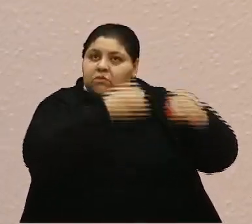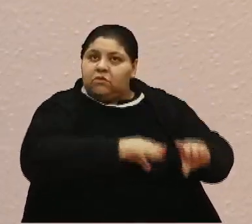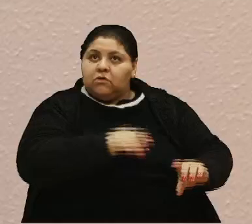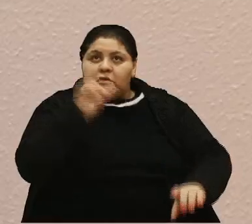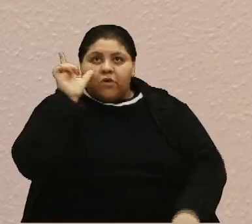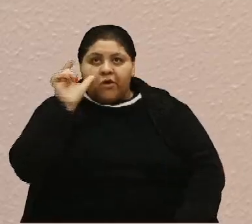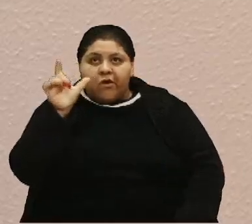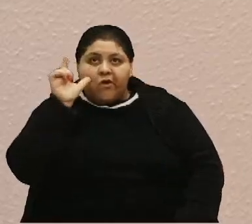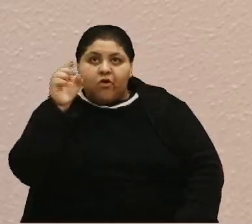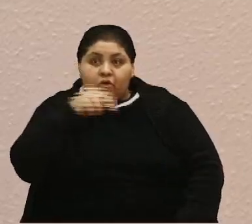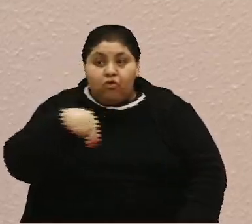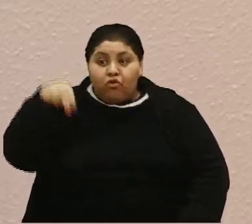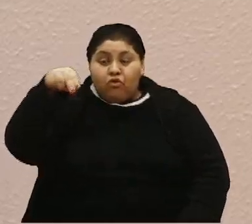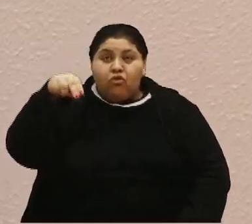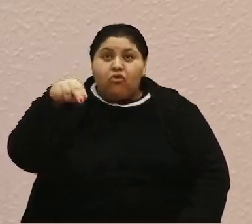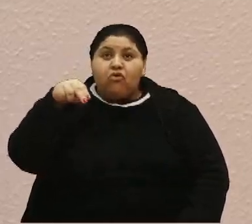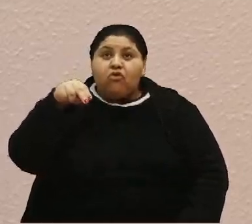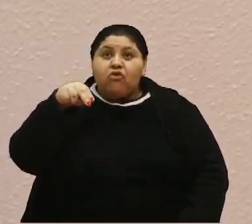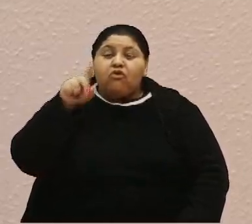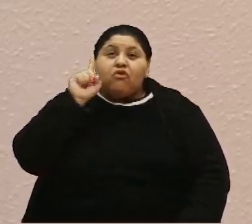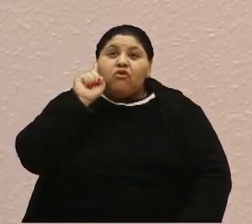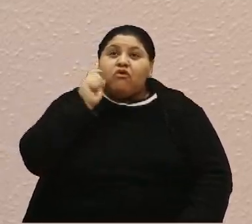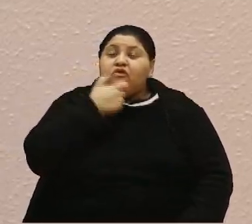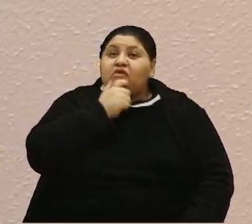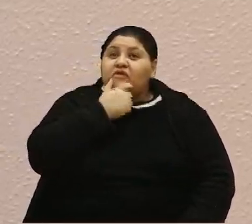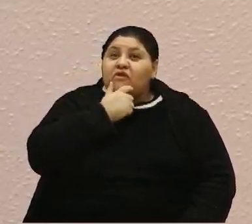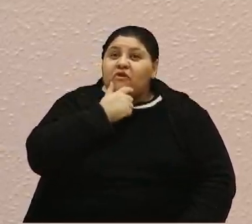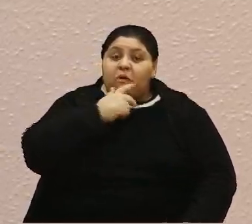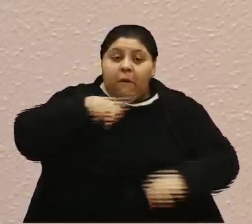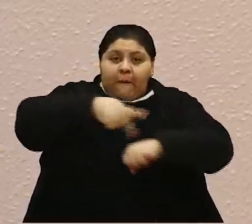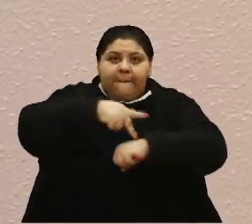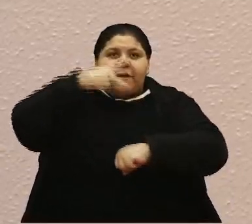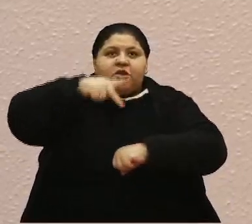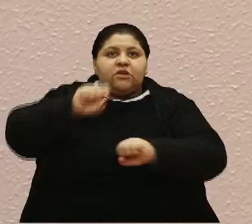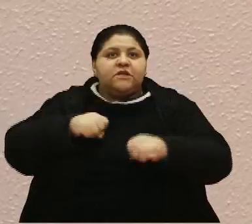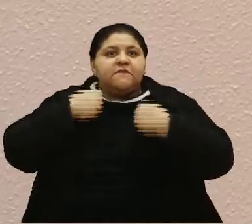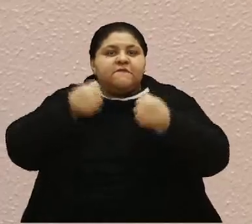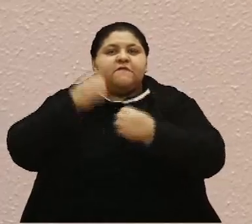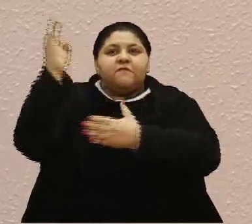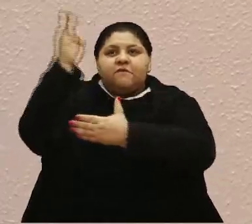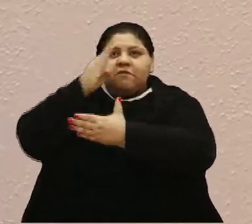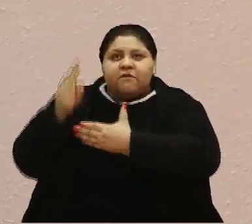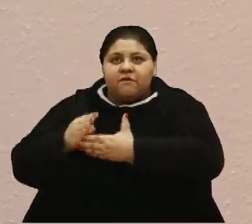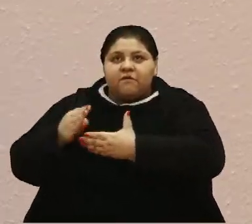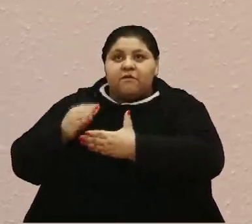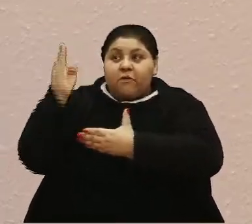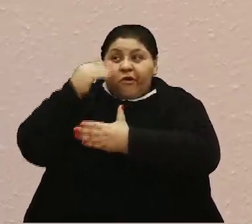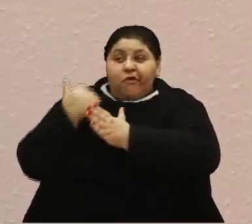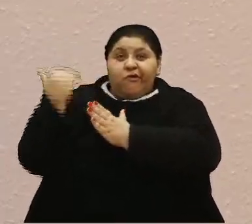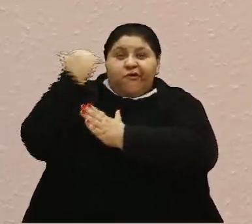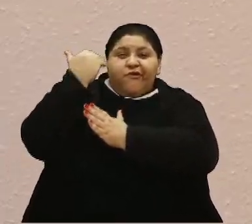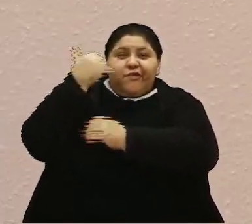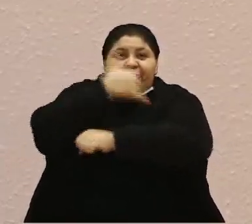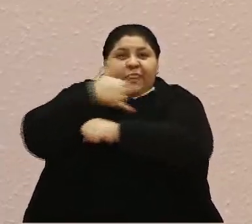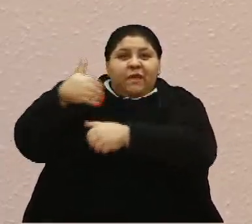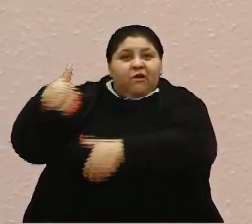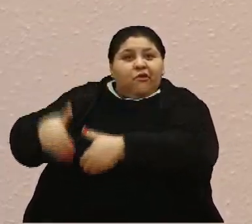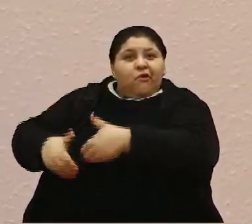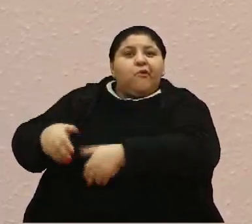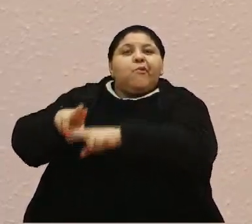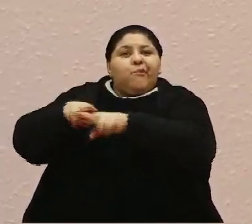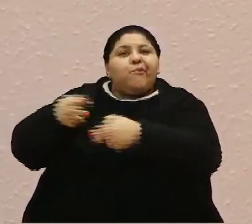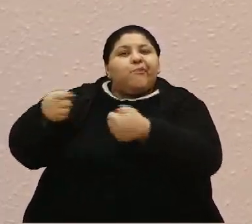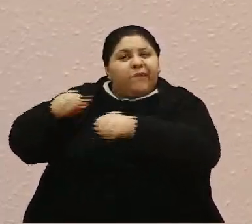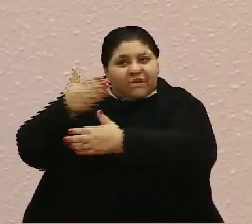interesses norte-americanos. Patriotas de verdade é quem defende o Brasil. Brasil soberano é um Brasil onde as pessoas não passam fome. Portanto,